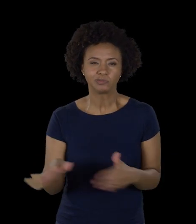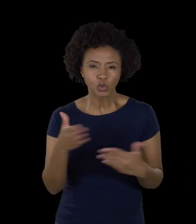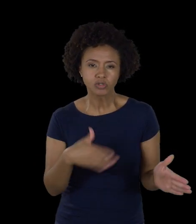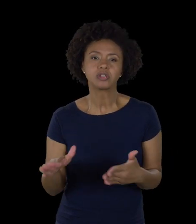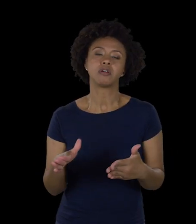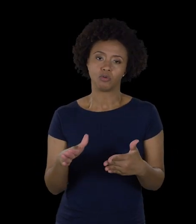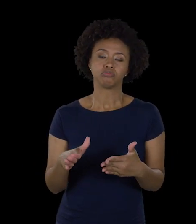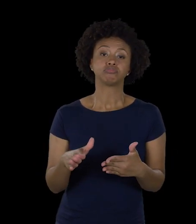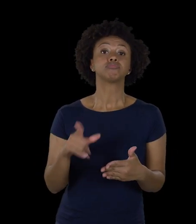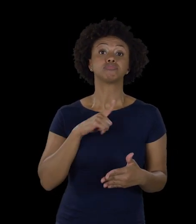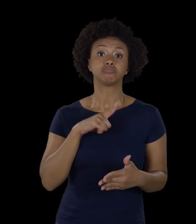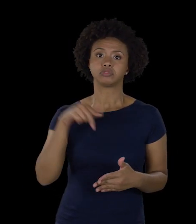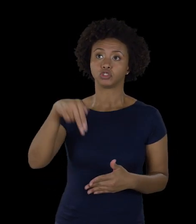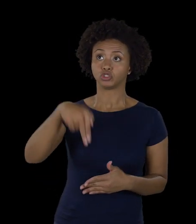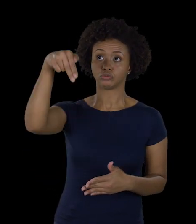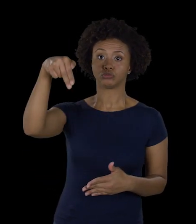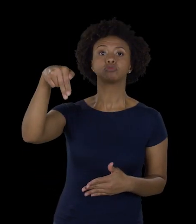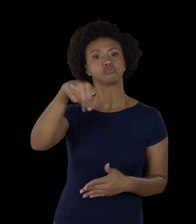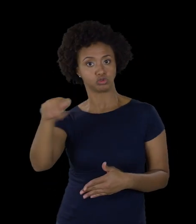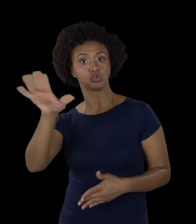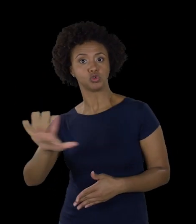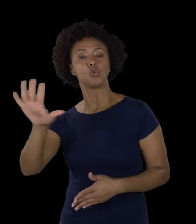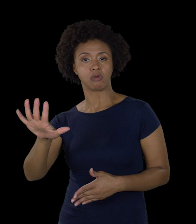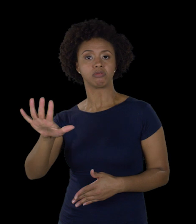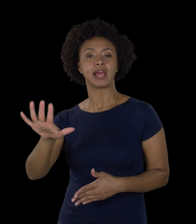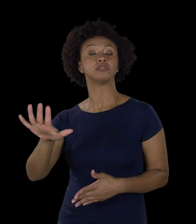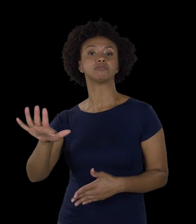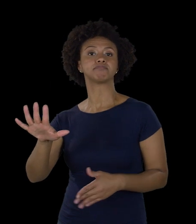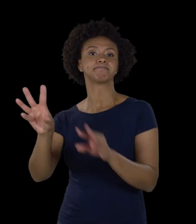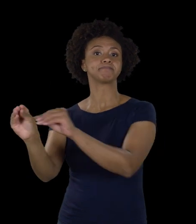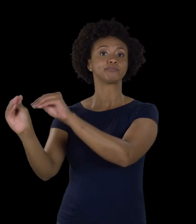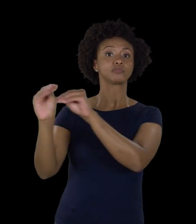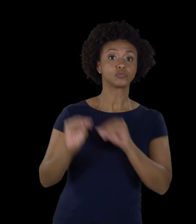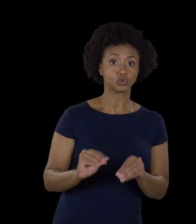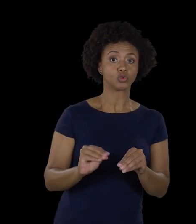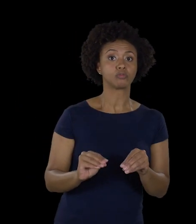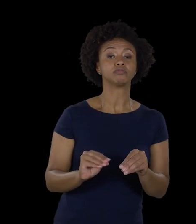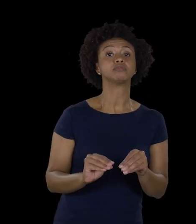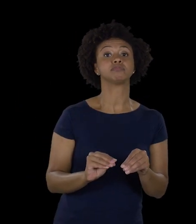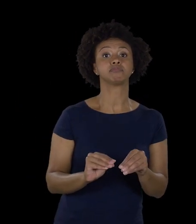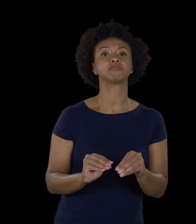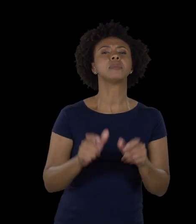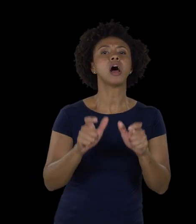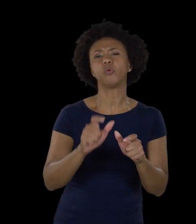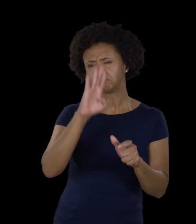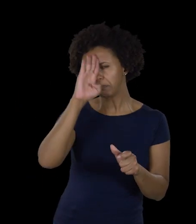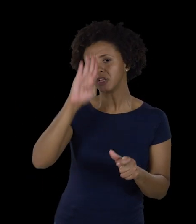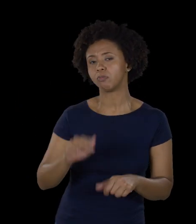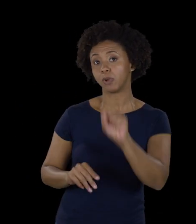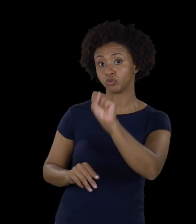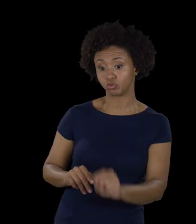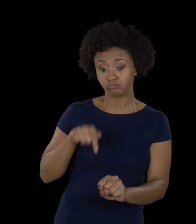Nordeste e Norte para o Centro-Sul, sobretudo no extremo sul, no Rio Grande do Sul,